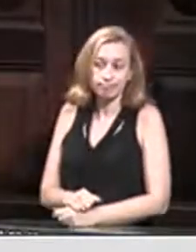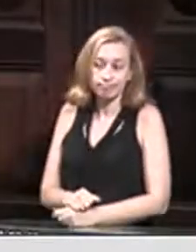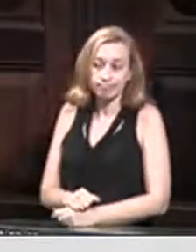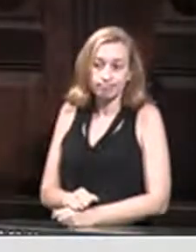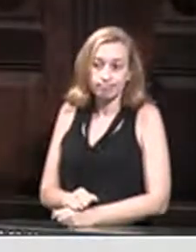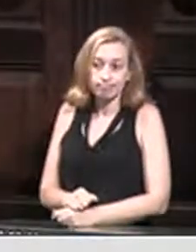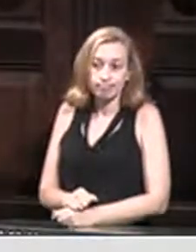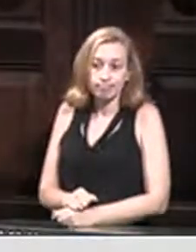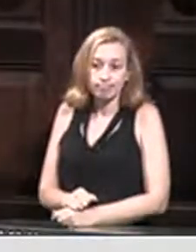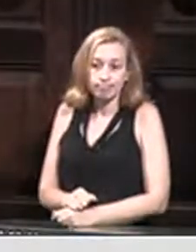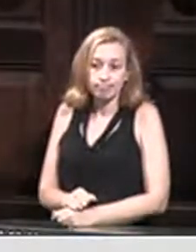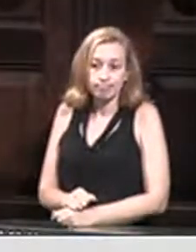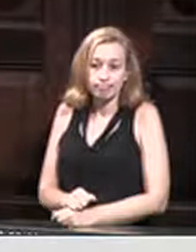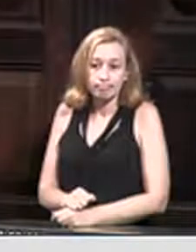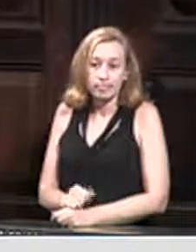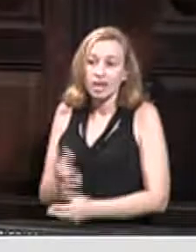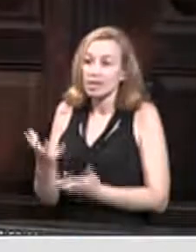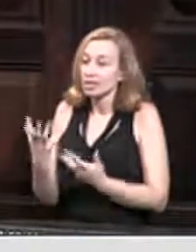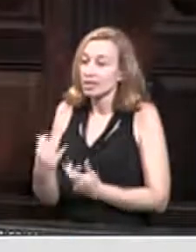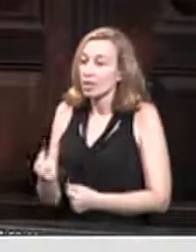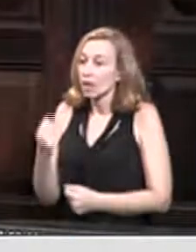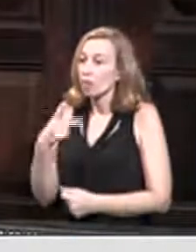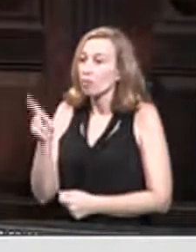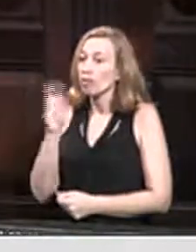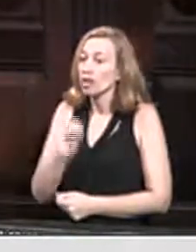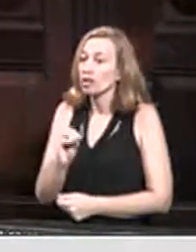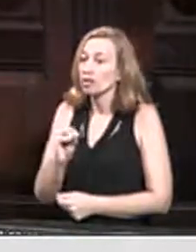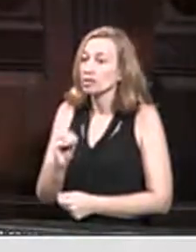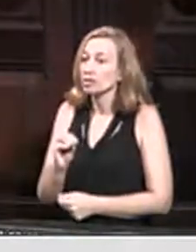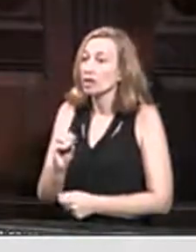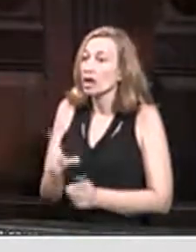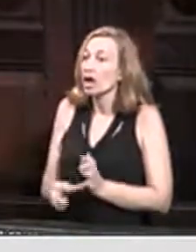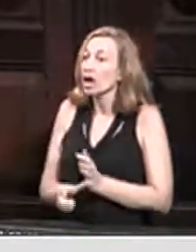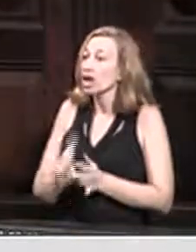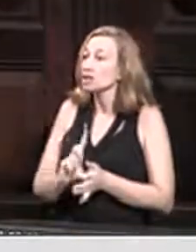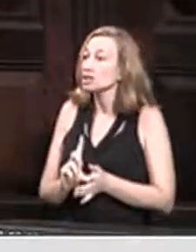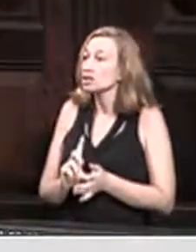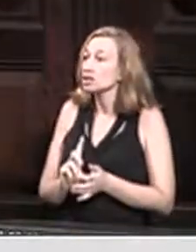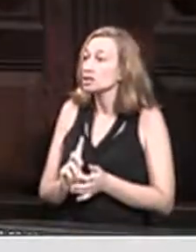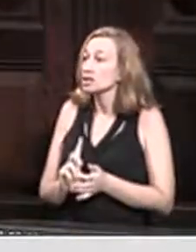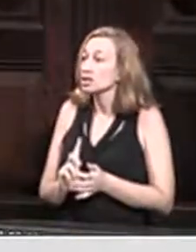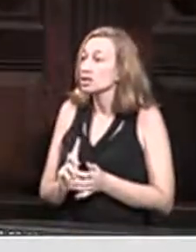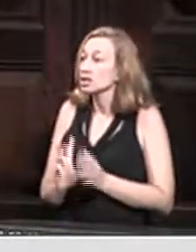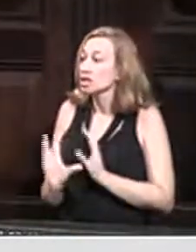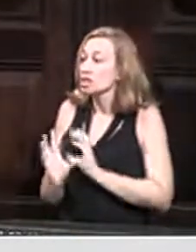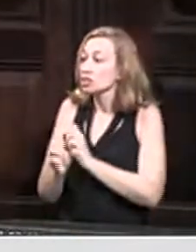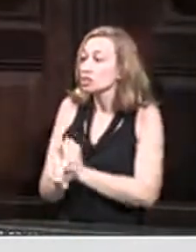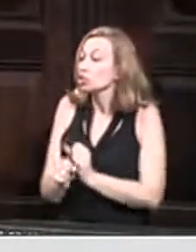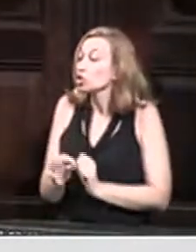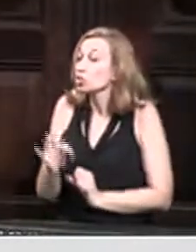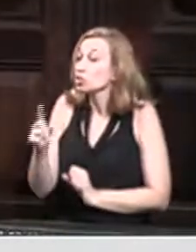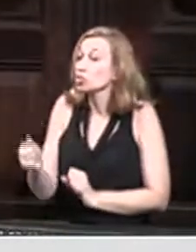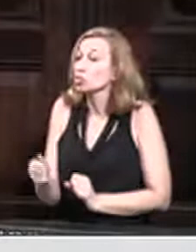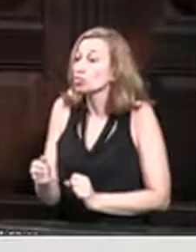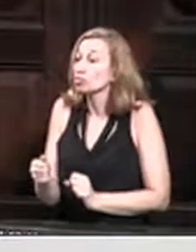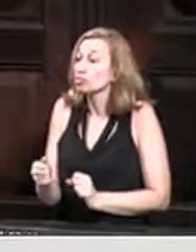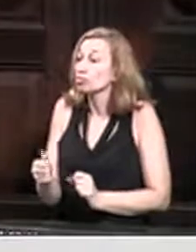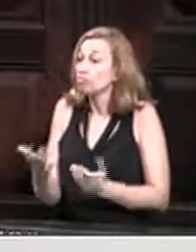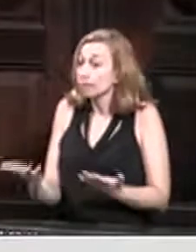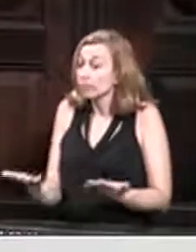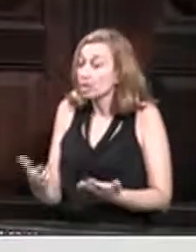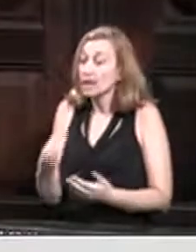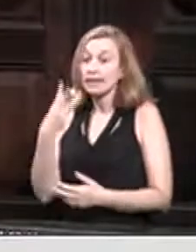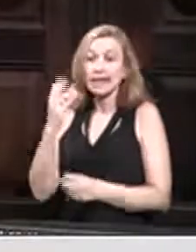a implementação do plano após a conclusão do regime de recuperação fiscal.